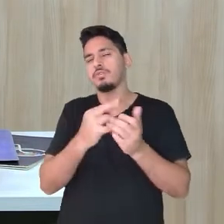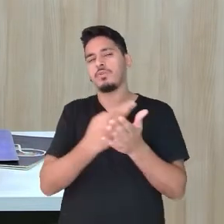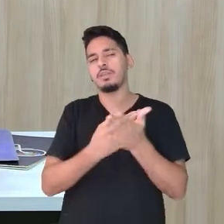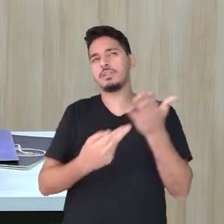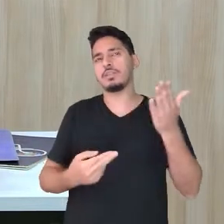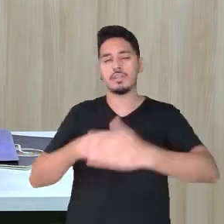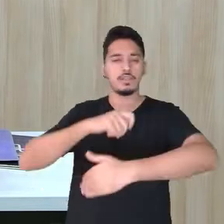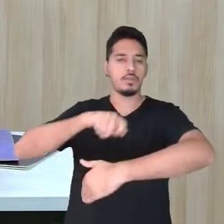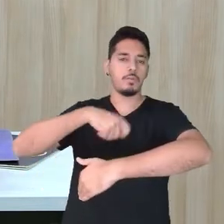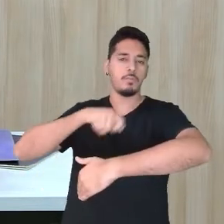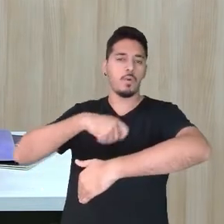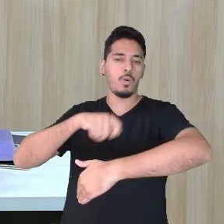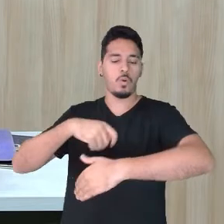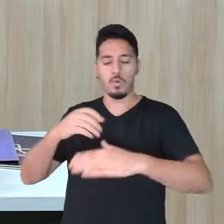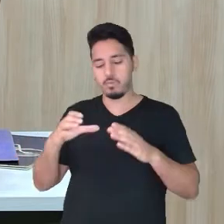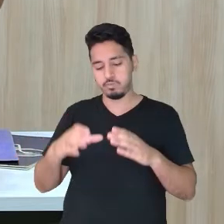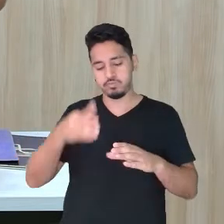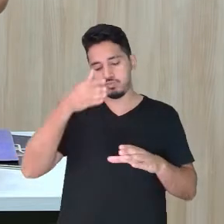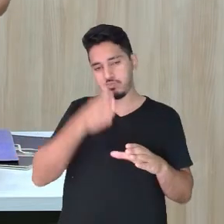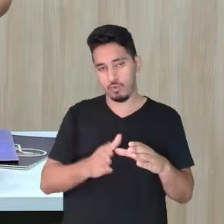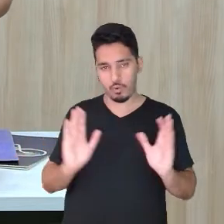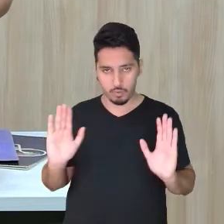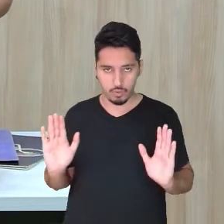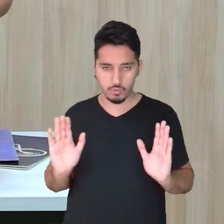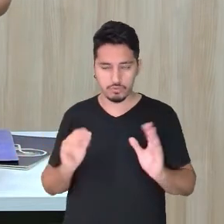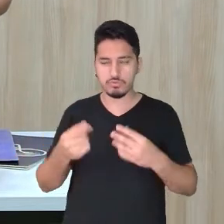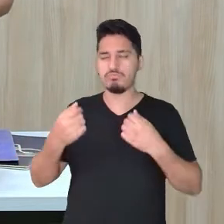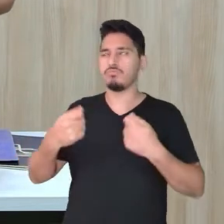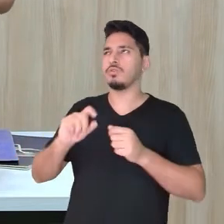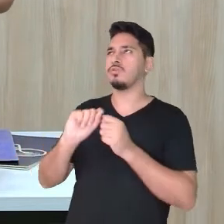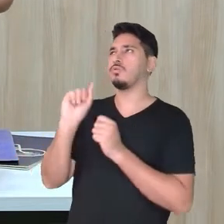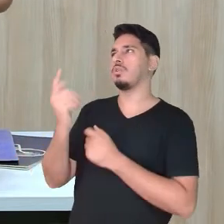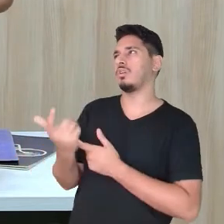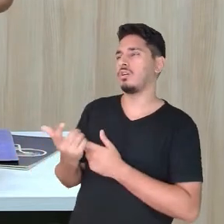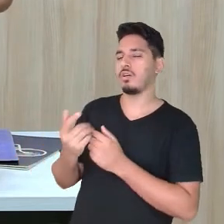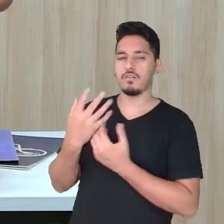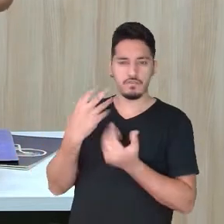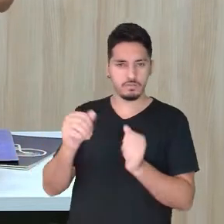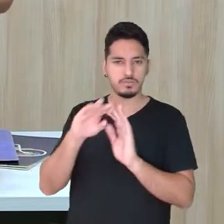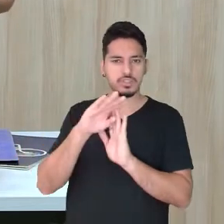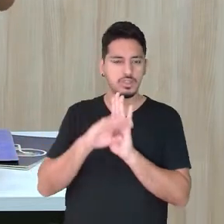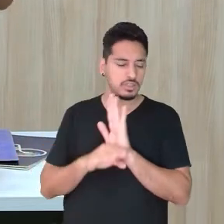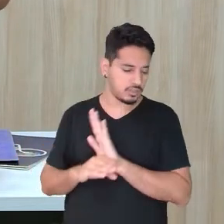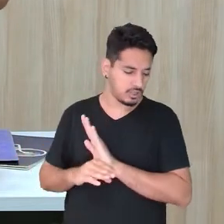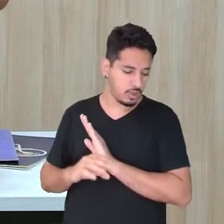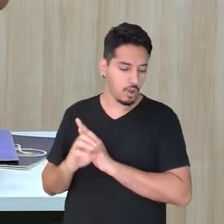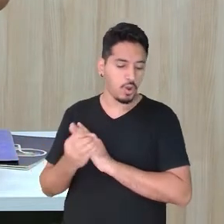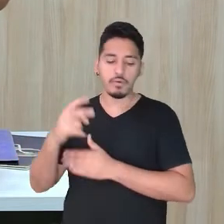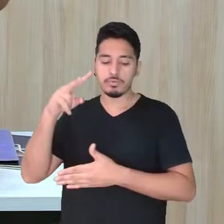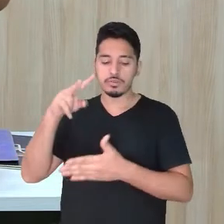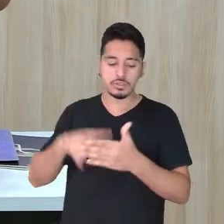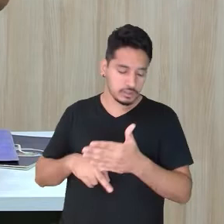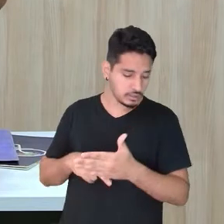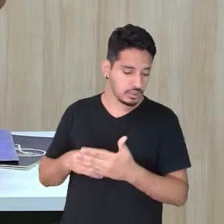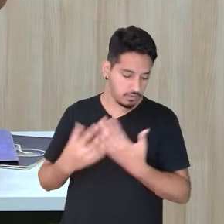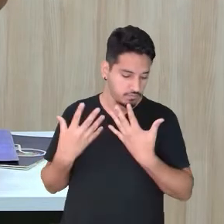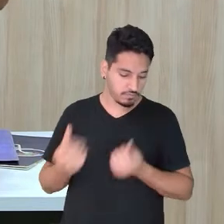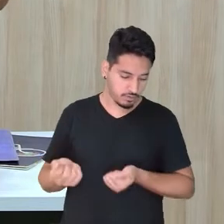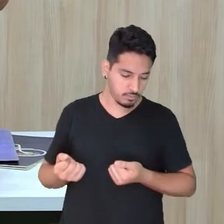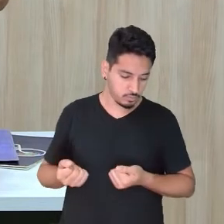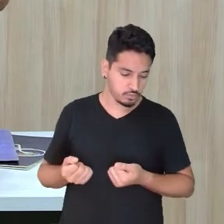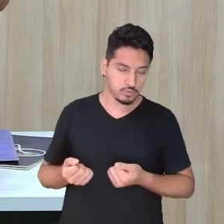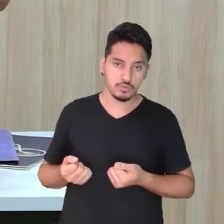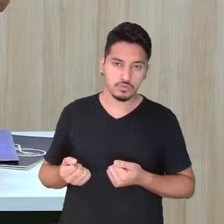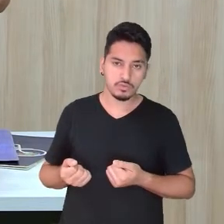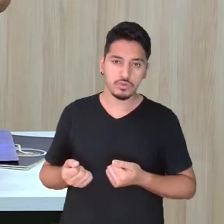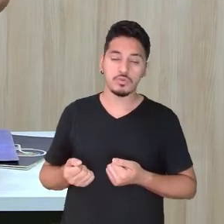de bolo. O que é que nós vamos precisar? Vamos fazer uma lista ou vamos ler aquela lista